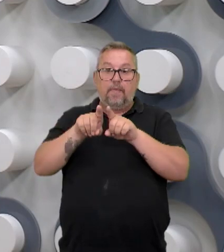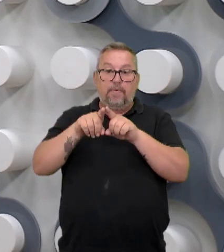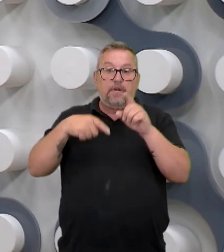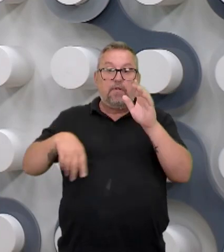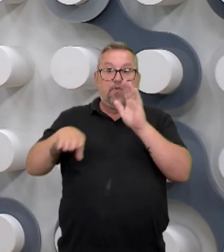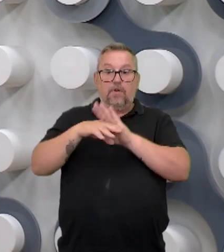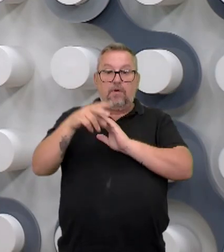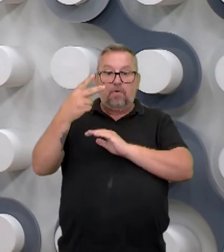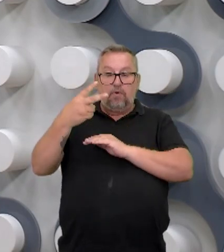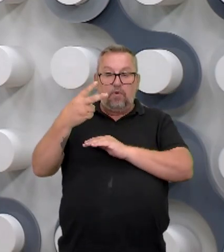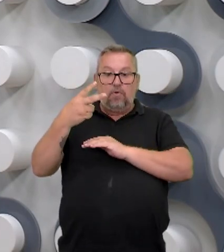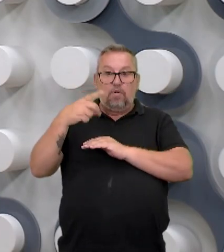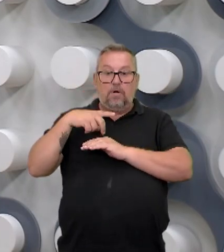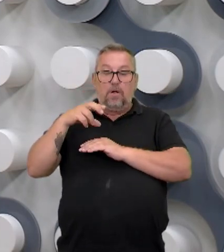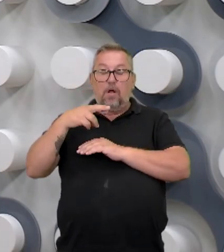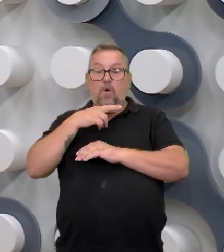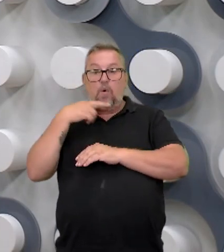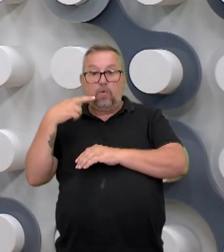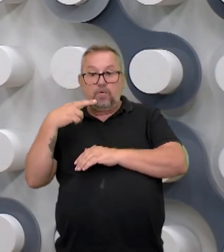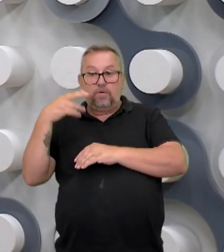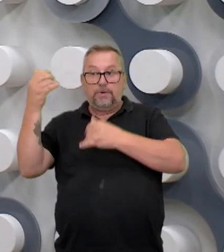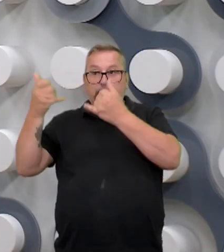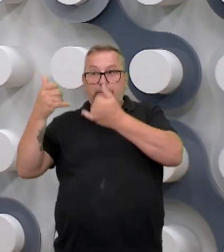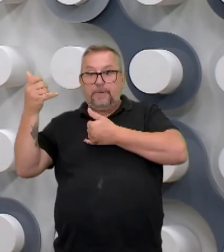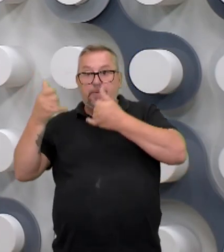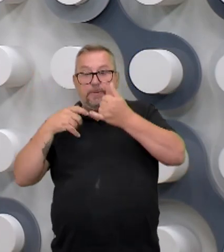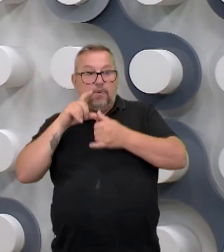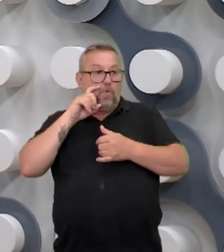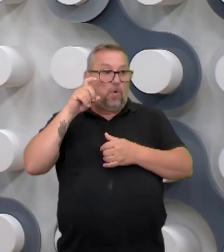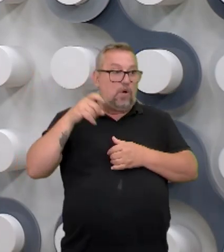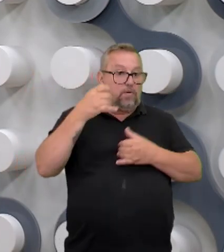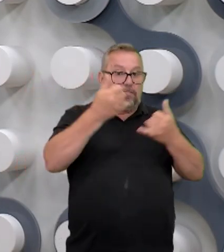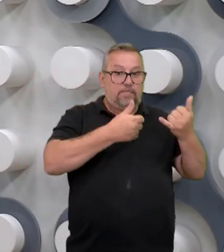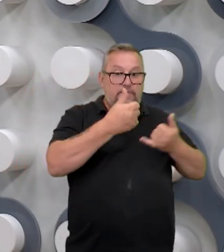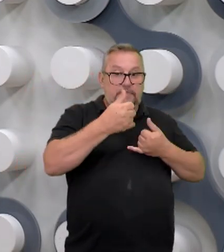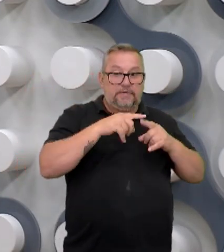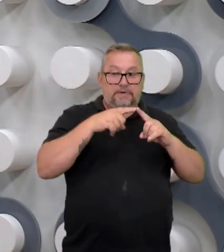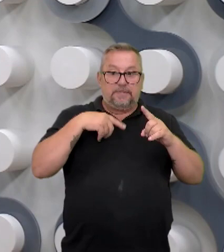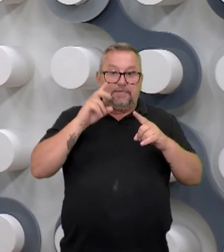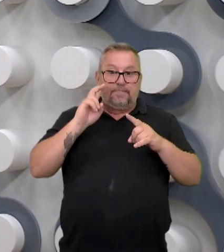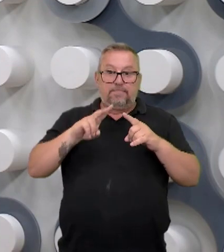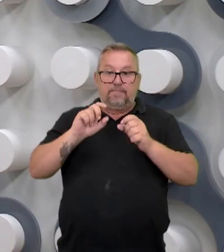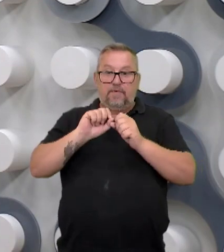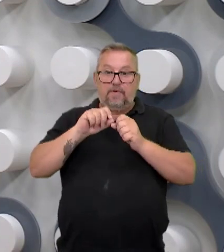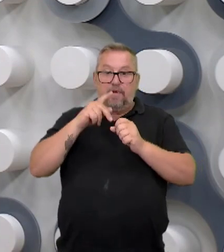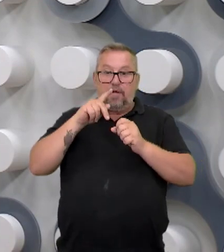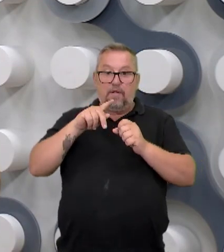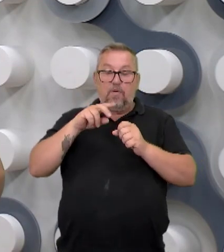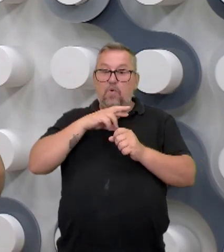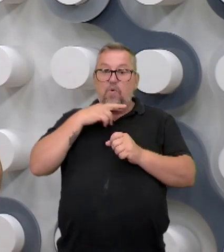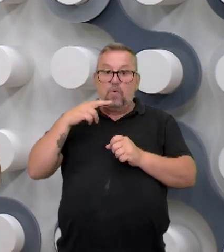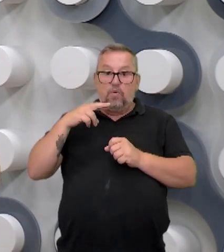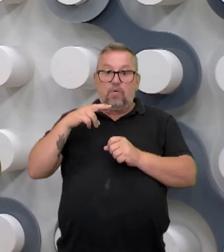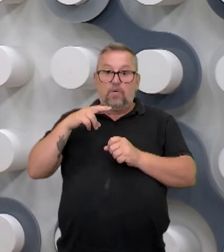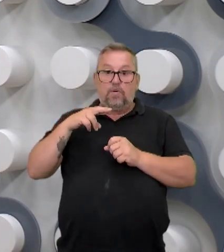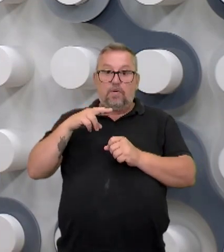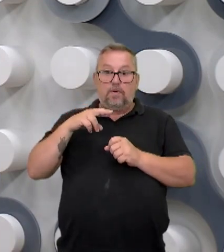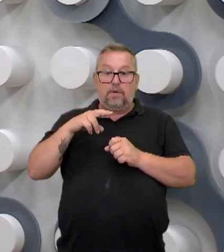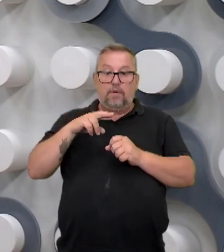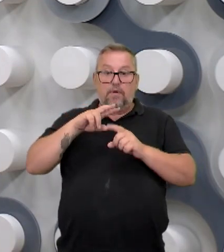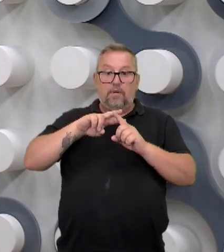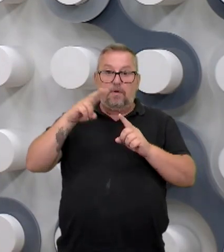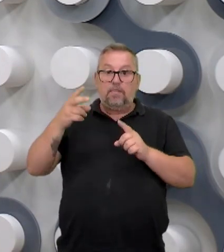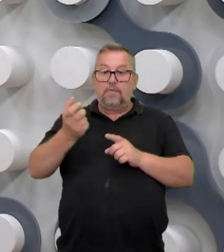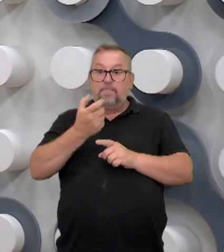lados em russo. E aí, como é que... O russo vem direto para a língua portuguesa, ou eles transformam do português, do russo para